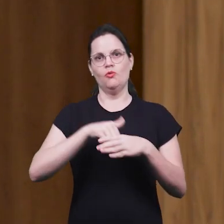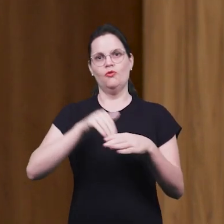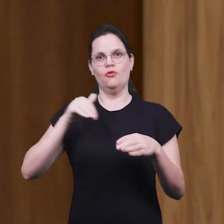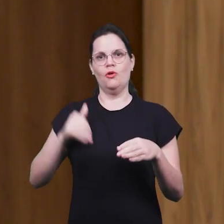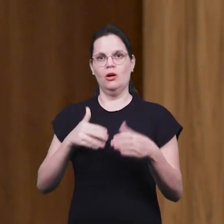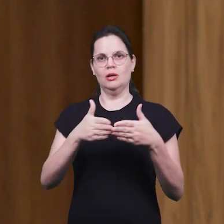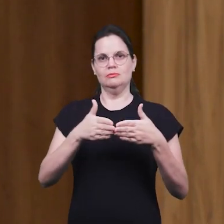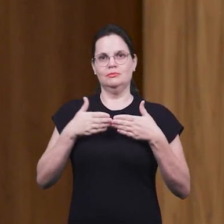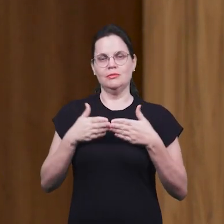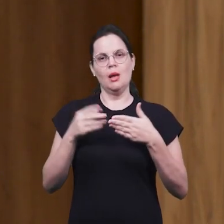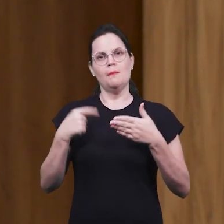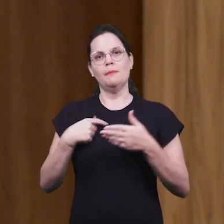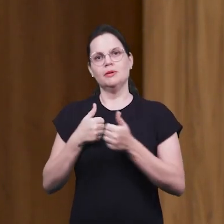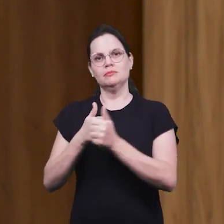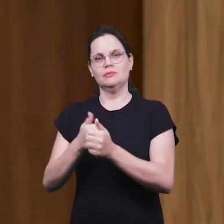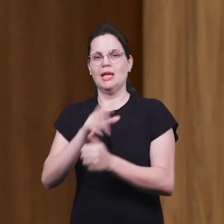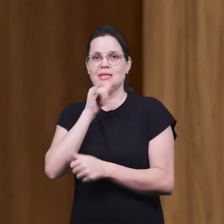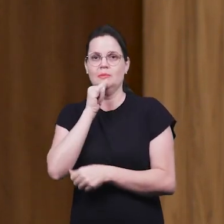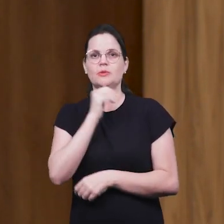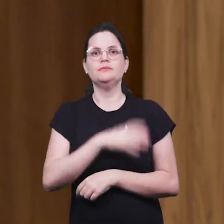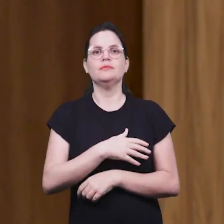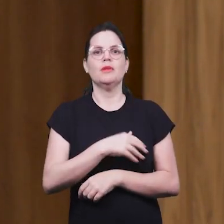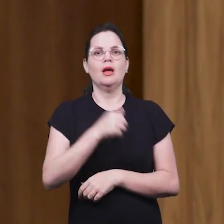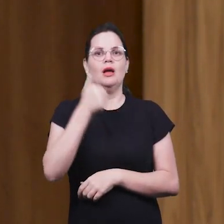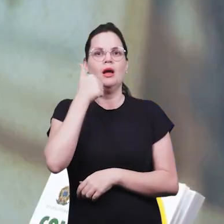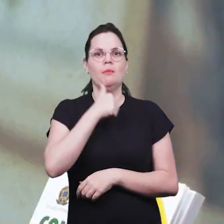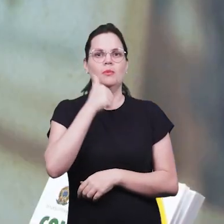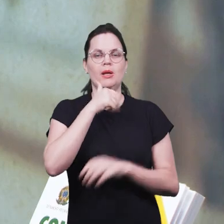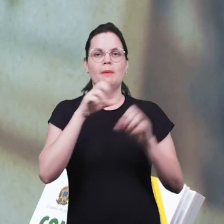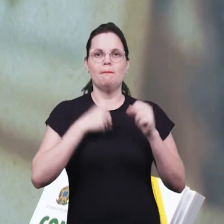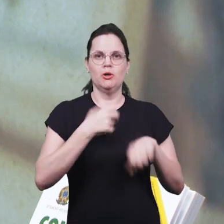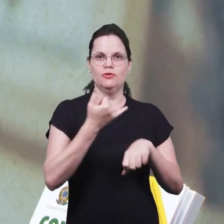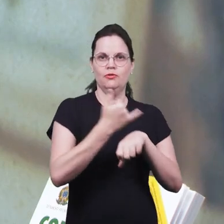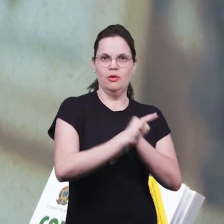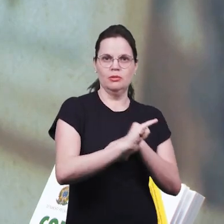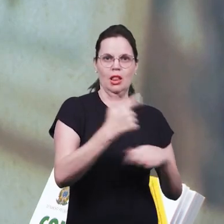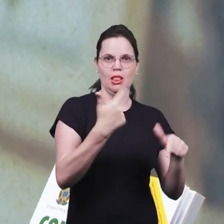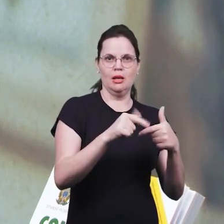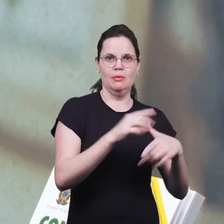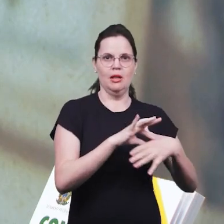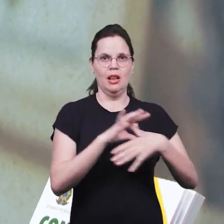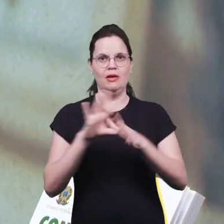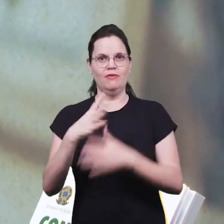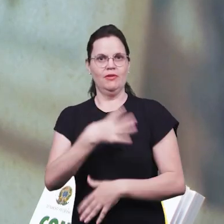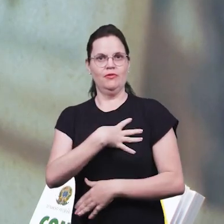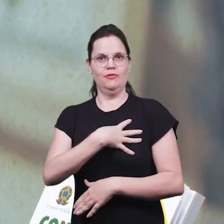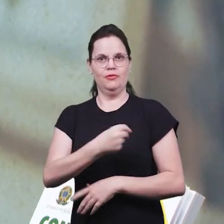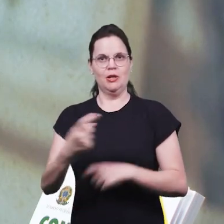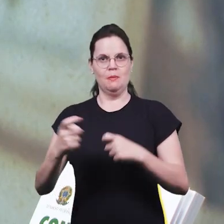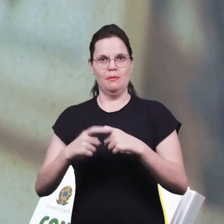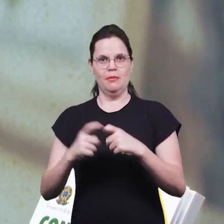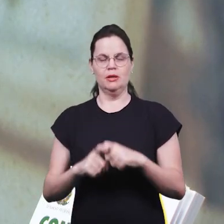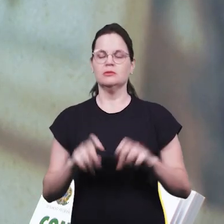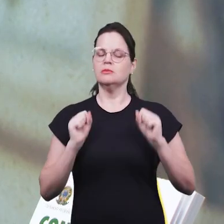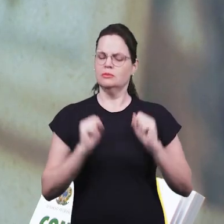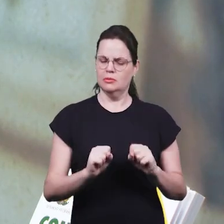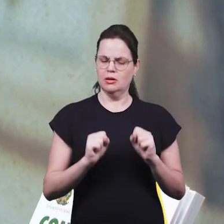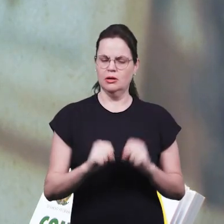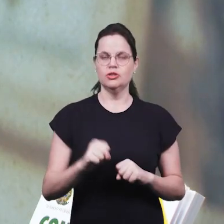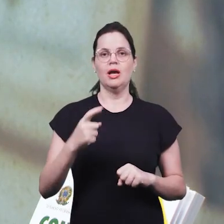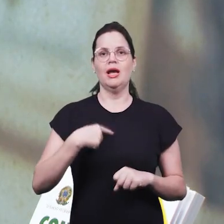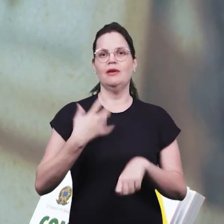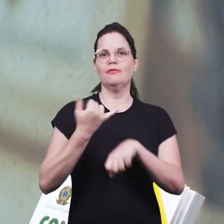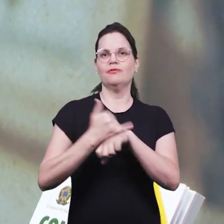ausentar do trabalho para acompanhar o filho numa consulta médica, por exemplo? Pode sim, doutor. Isso é o que a gente chama de ausência